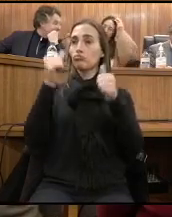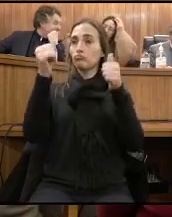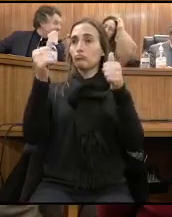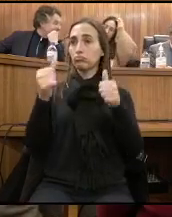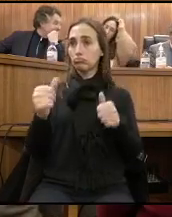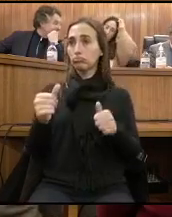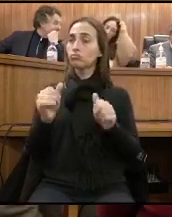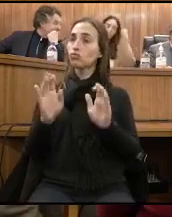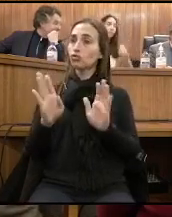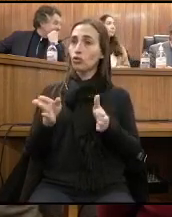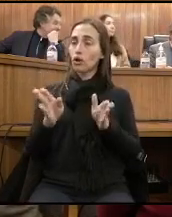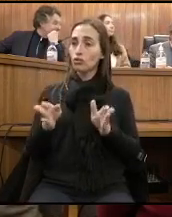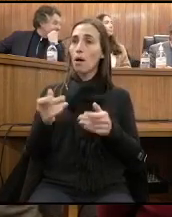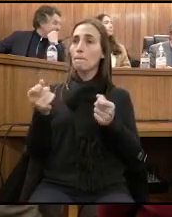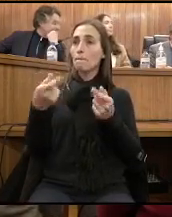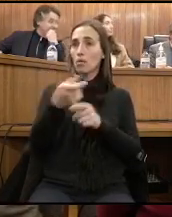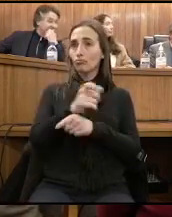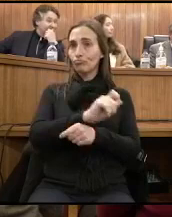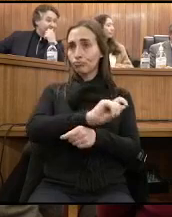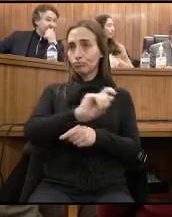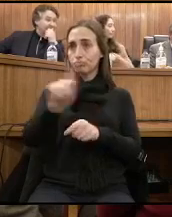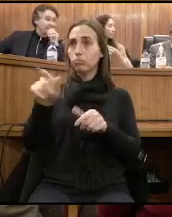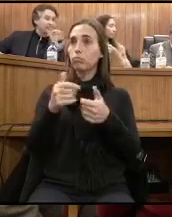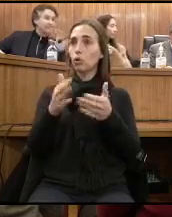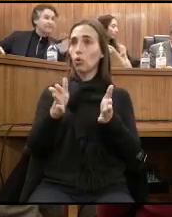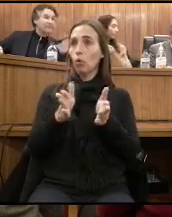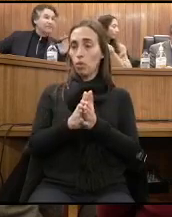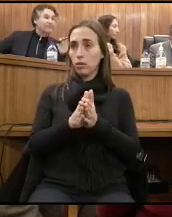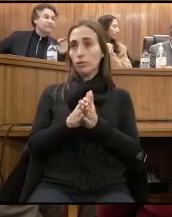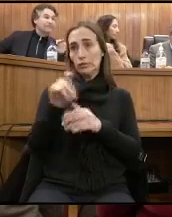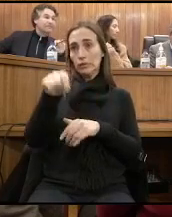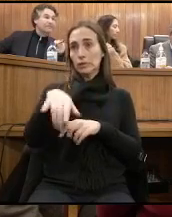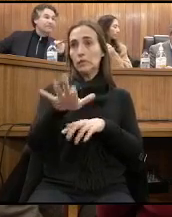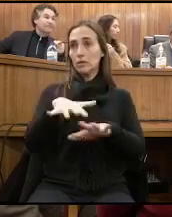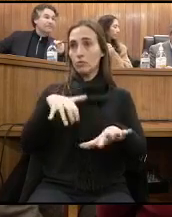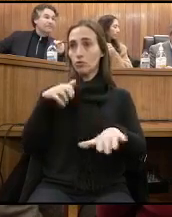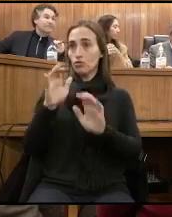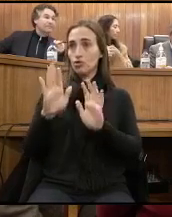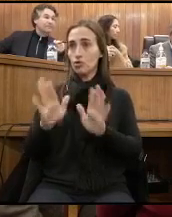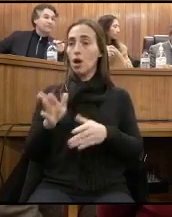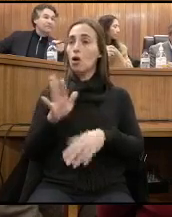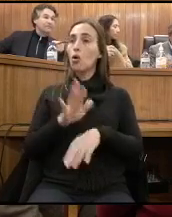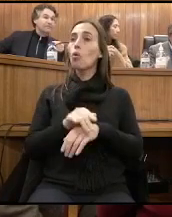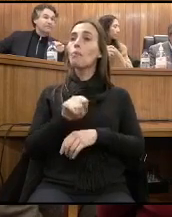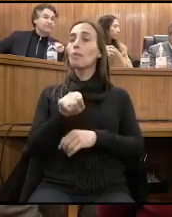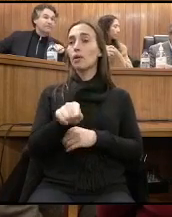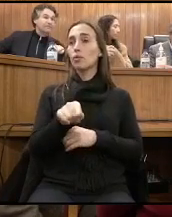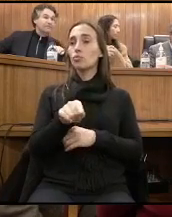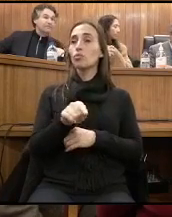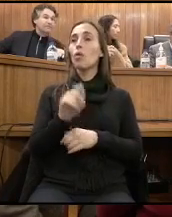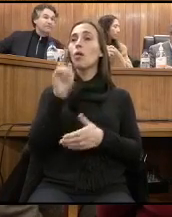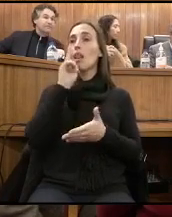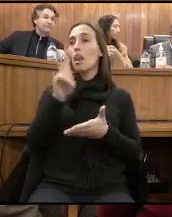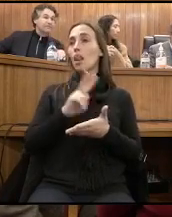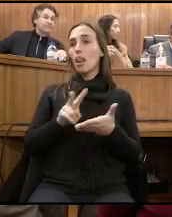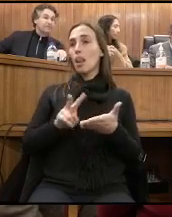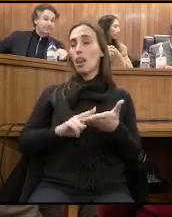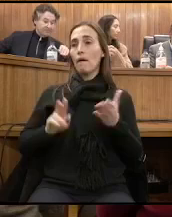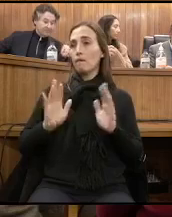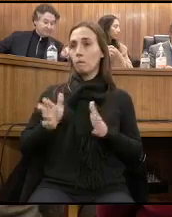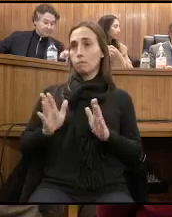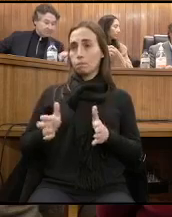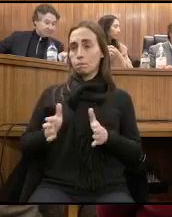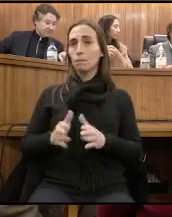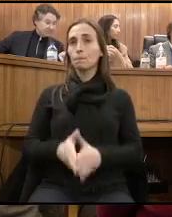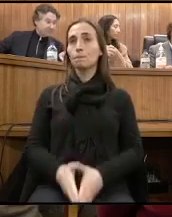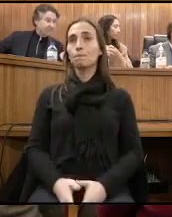afixada em local próprio e enviado para todos os participantes desta Assembleia, pelo que evito, digamos, a sua